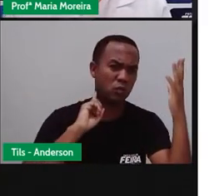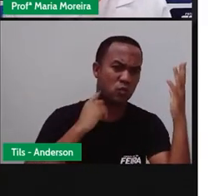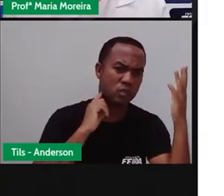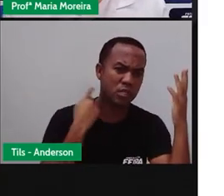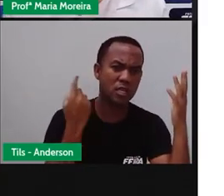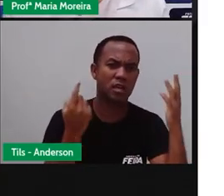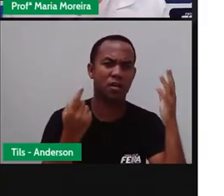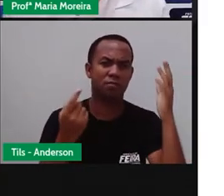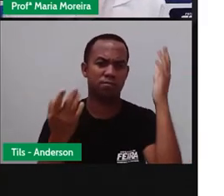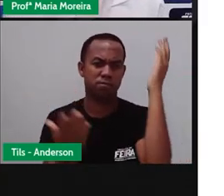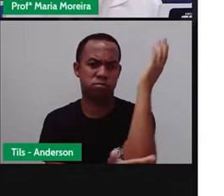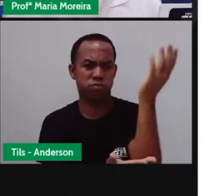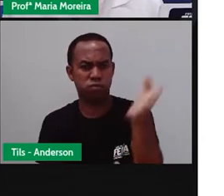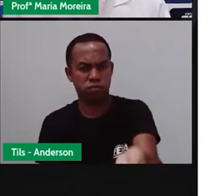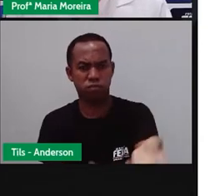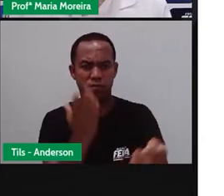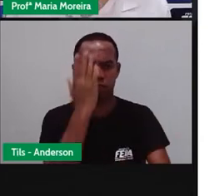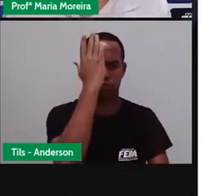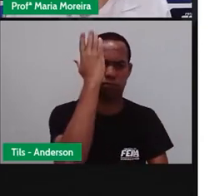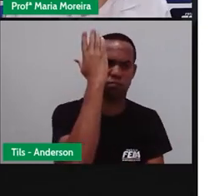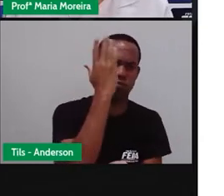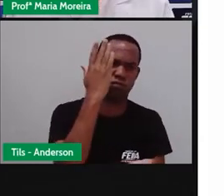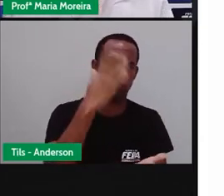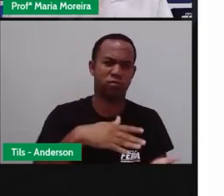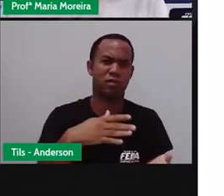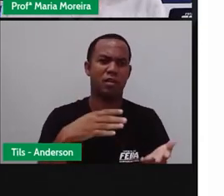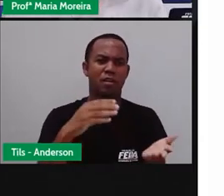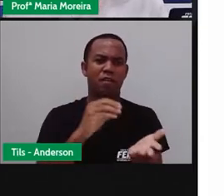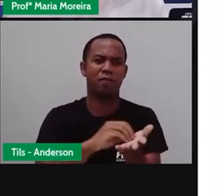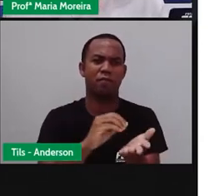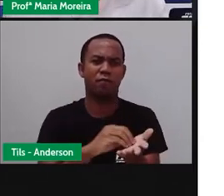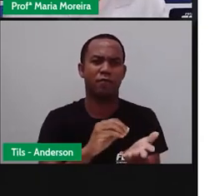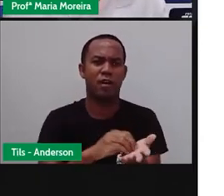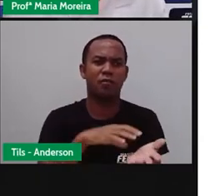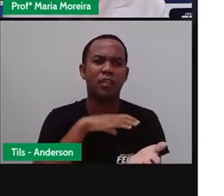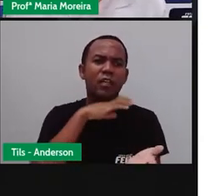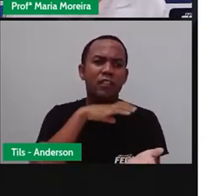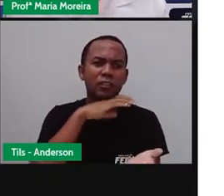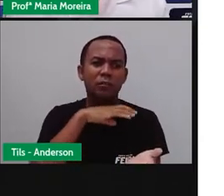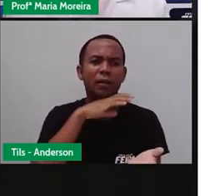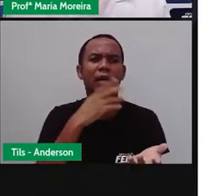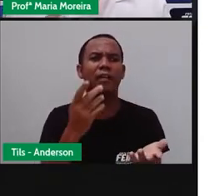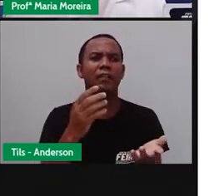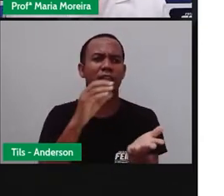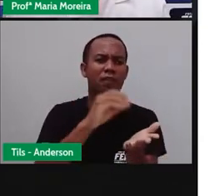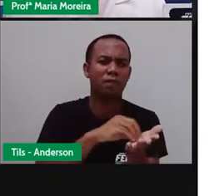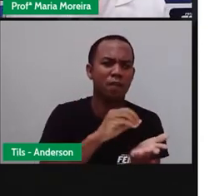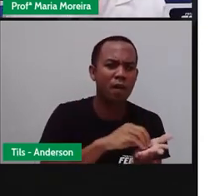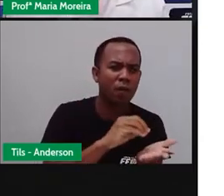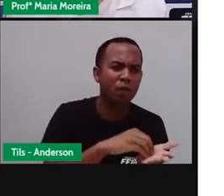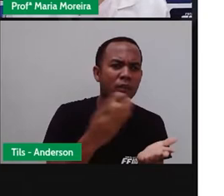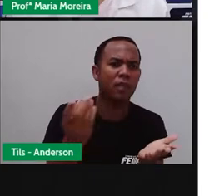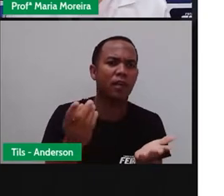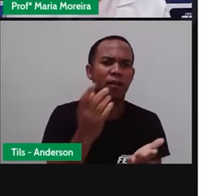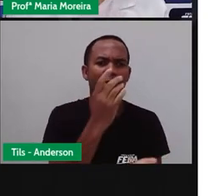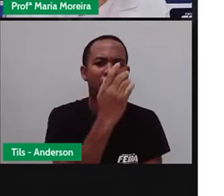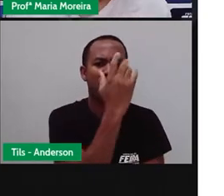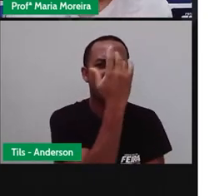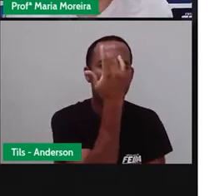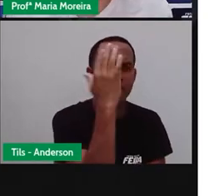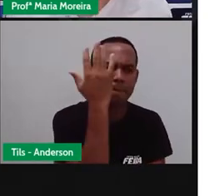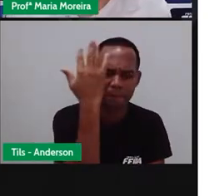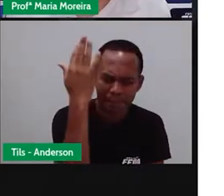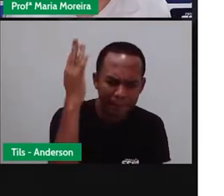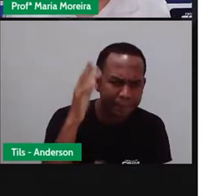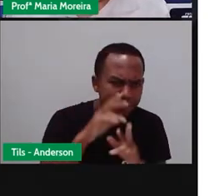poluição, desmatamento, a redução da biodiversidade, que foi quando a Pró falou com vocês sobre o quê? Sobre a extinção de